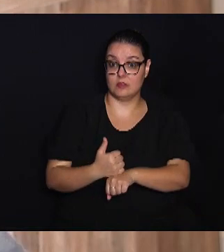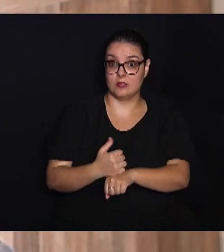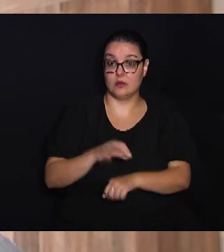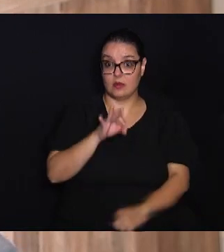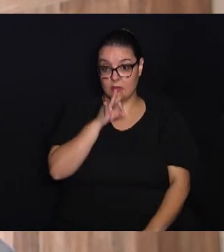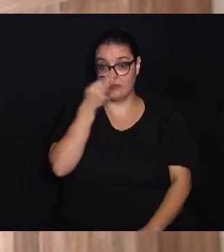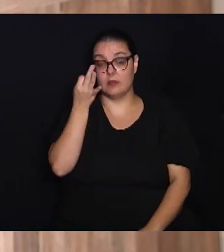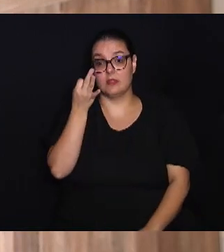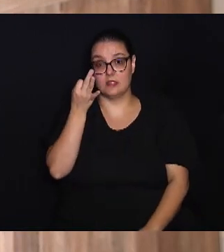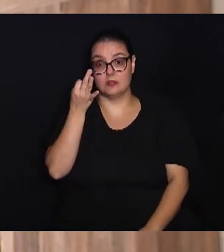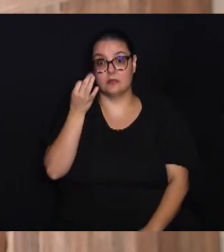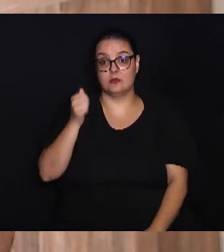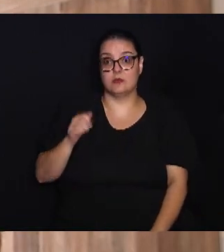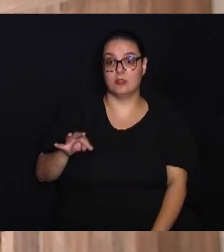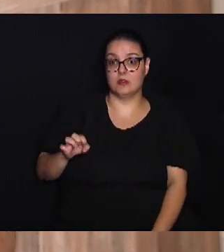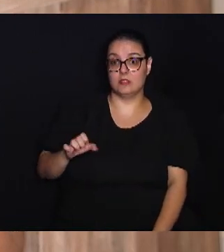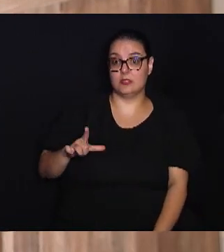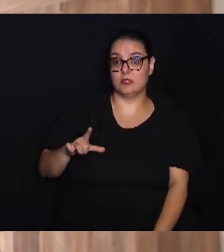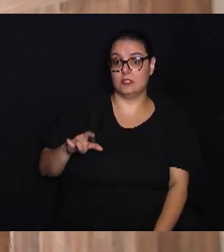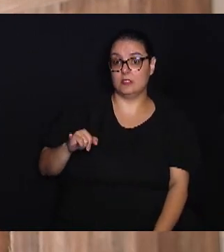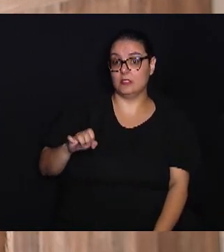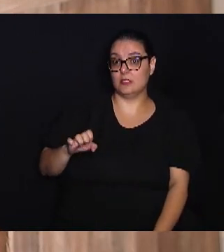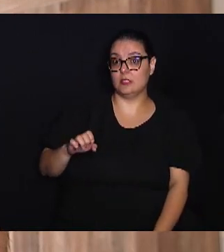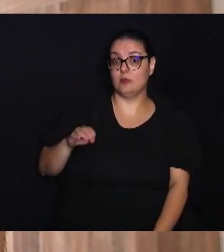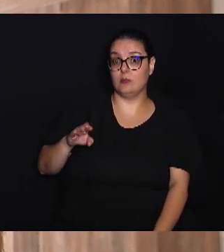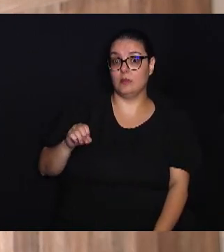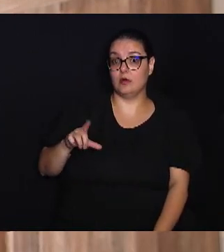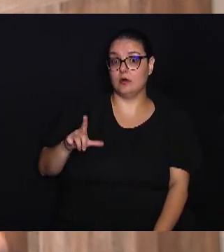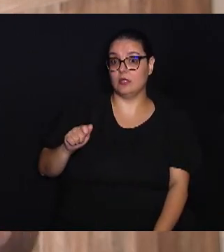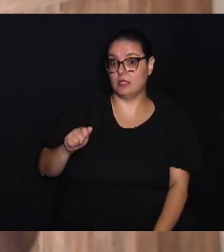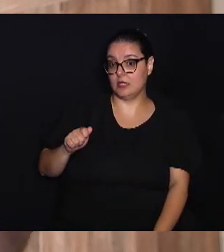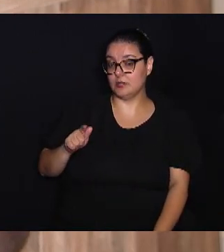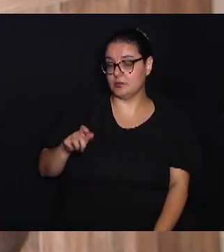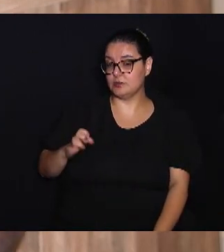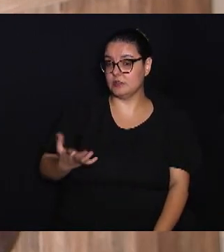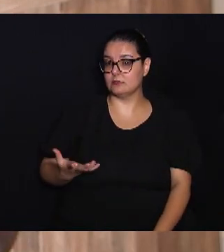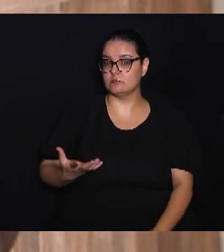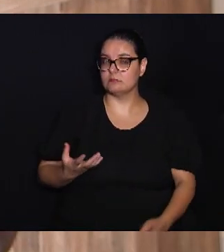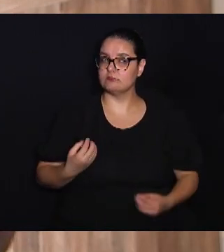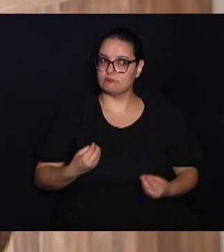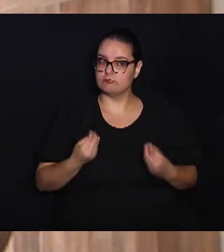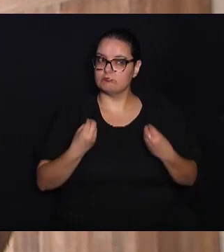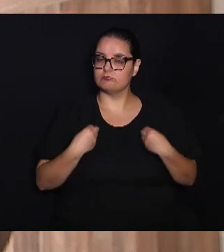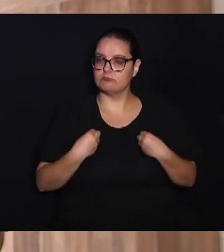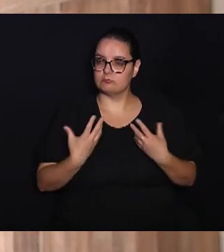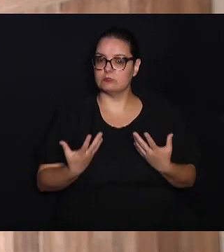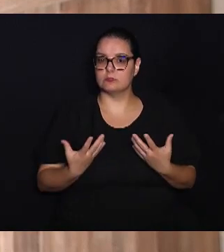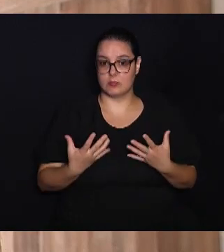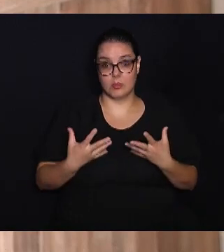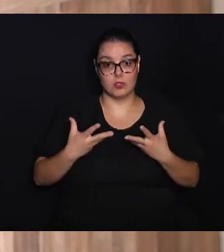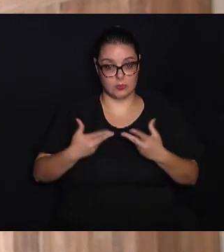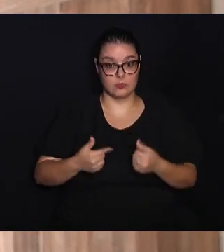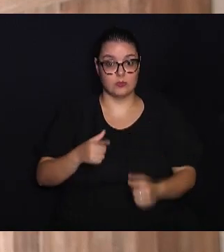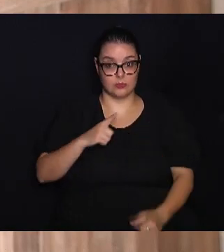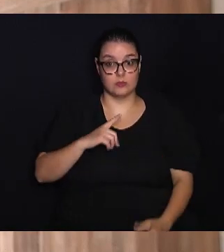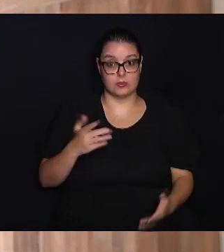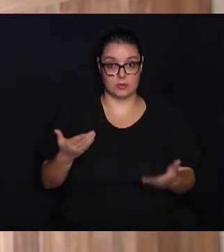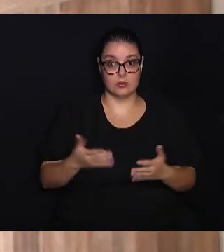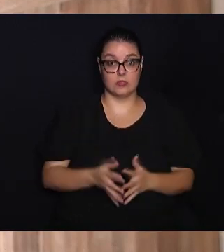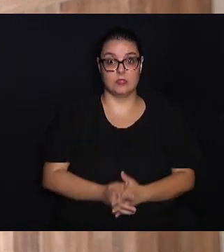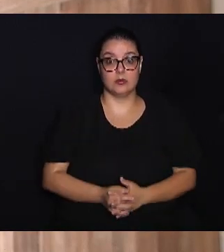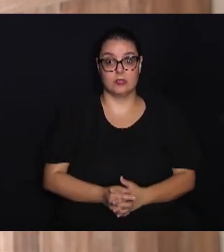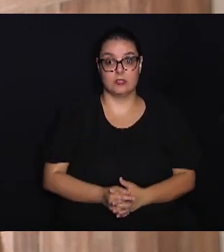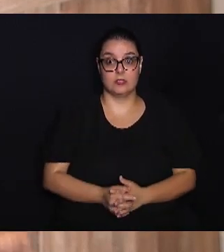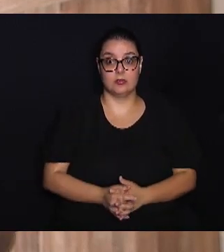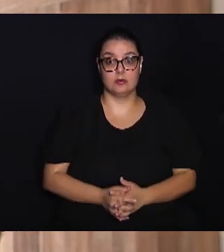curso sou francês na atelia do bolag e essa me deu uma me deu tudo aquilo que eu que eu tenho hoje